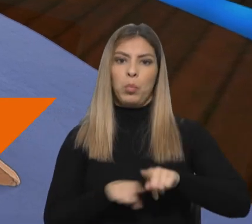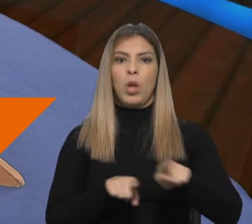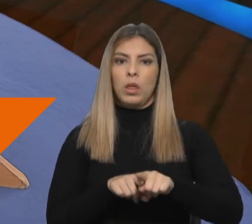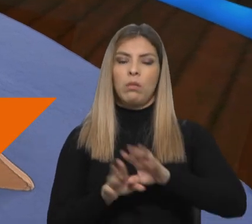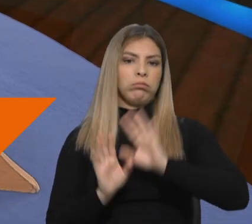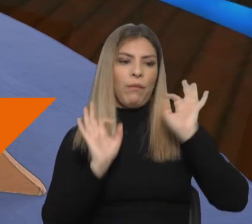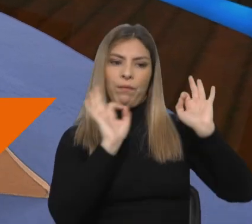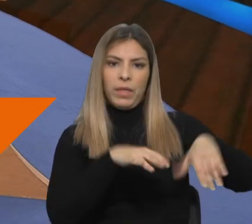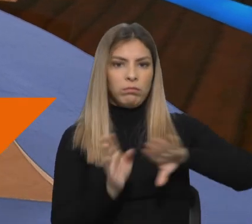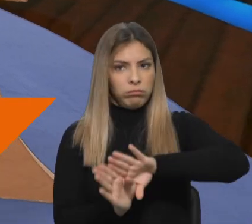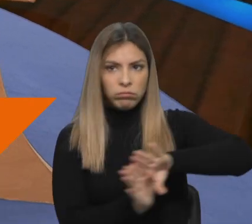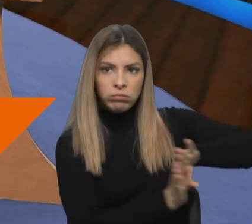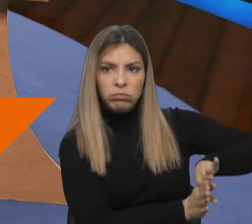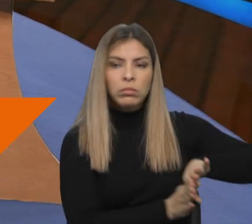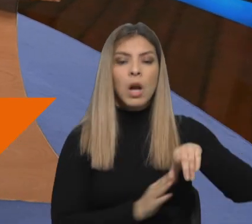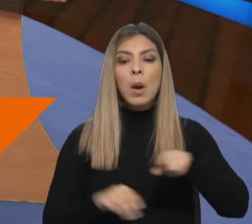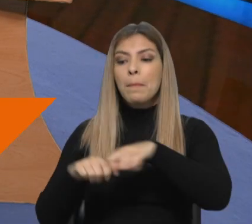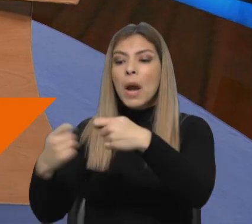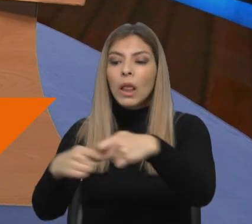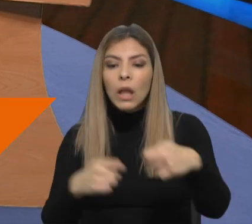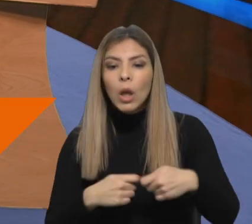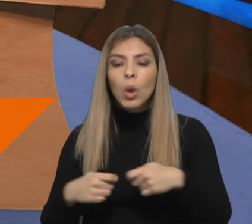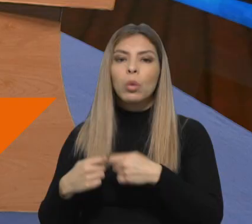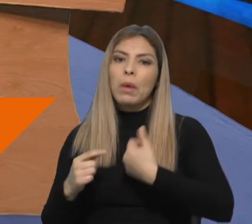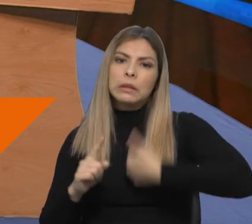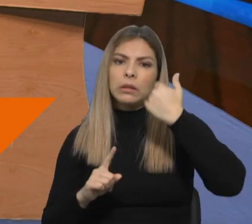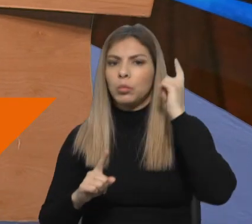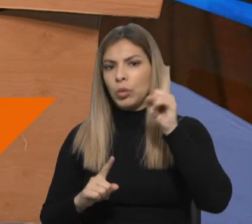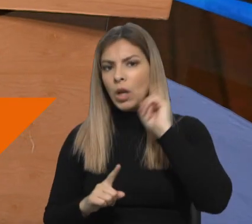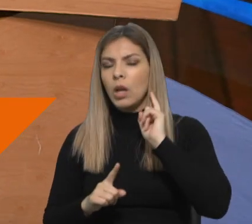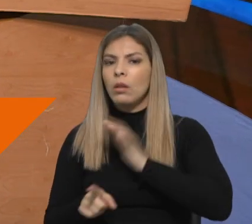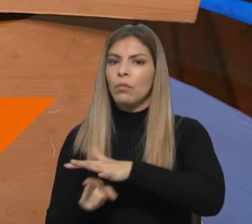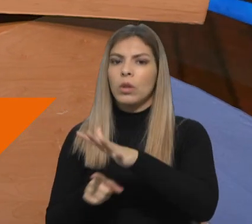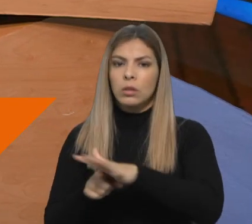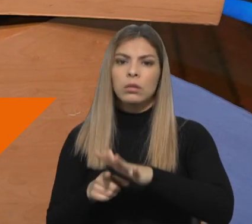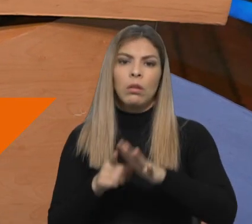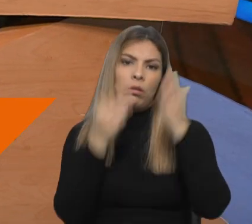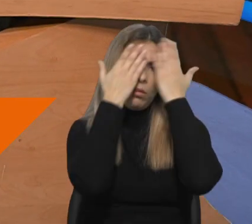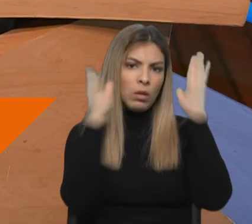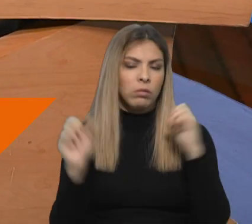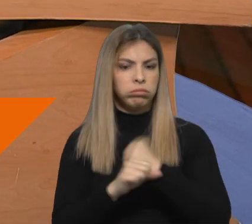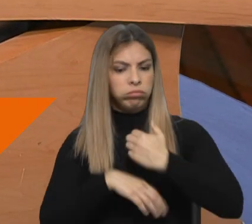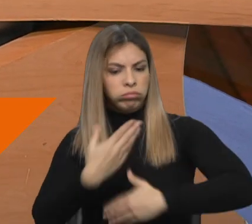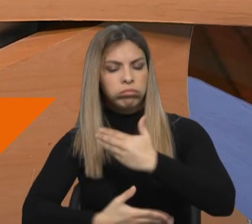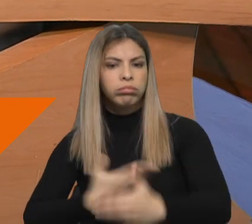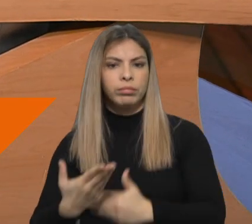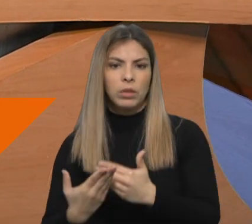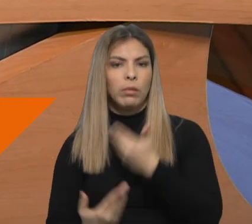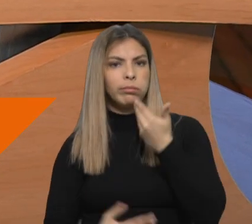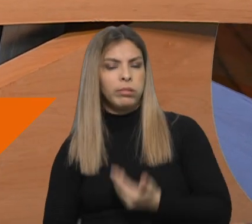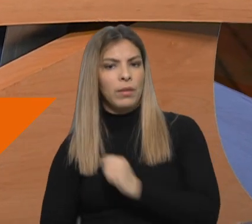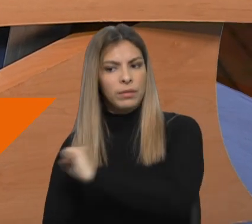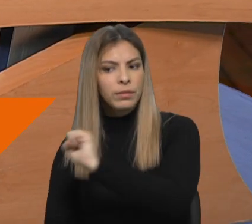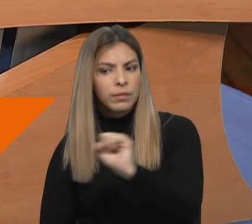tiveram esta função fundamental para o desenvolvimento da democracia, que é o de exercer esta competência e que